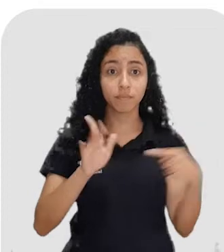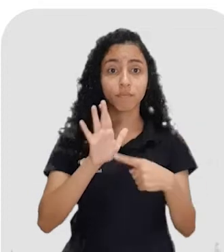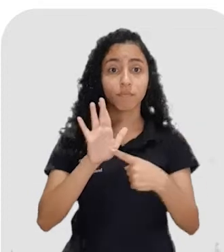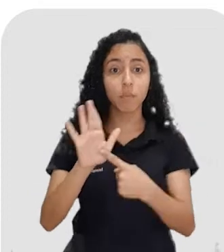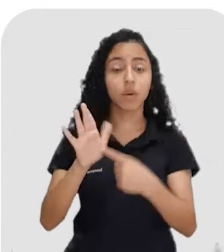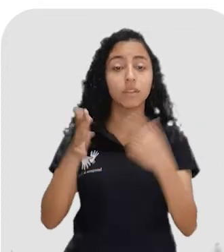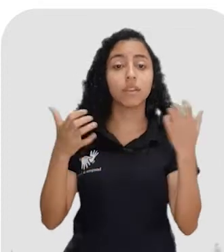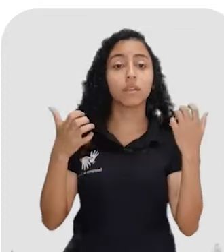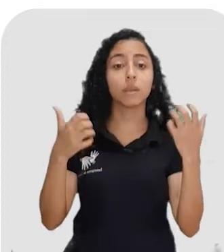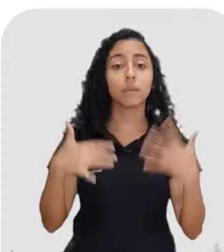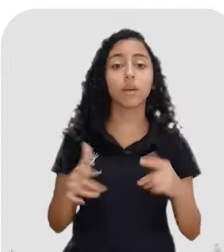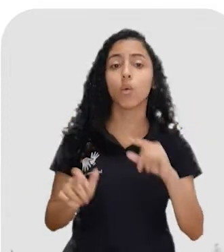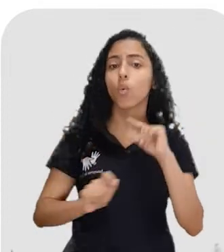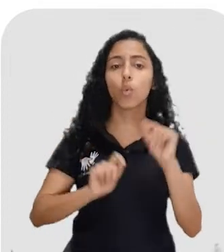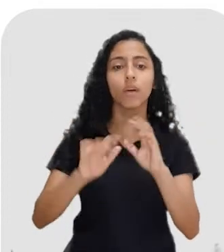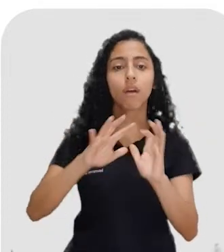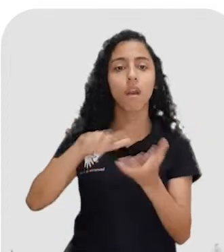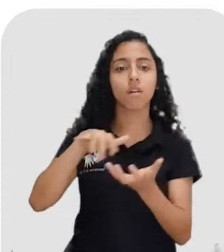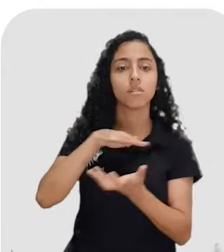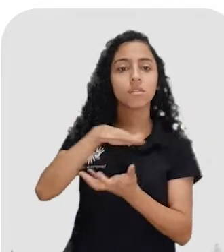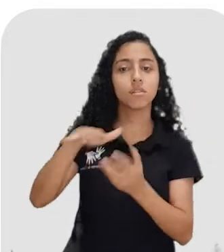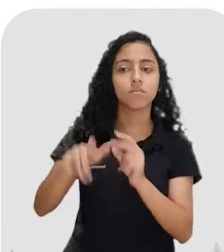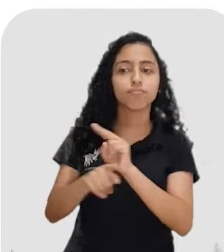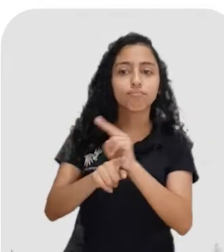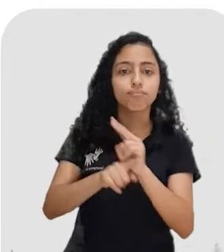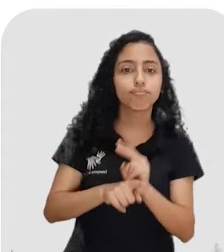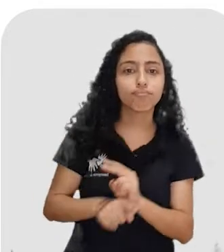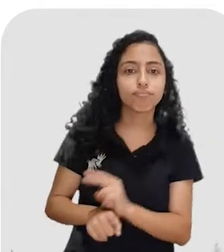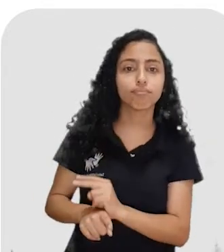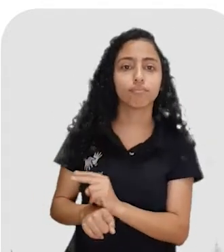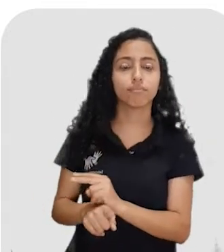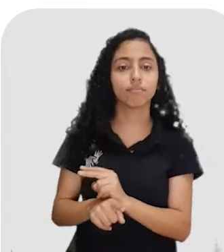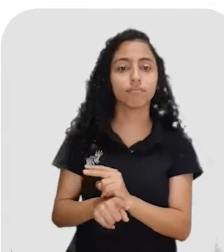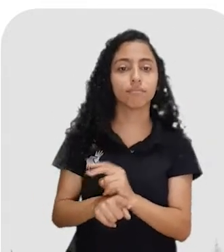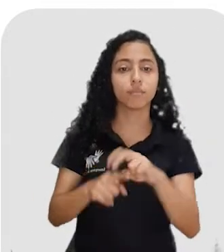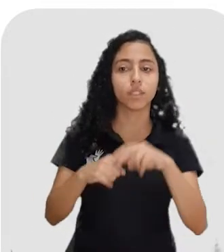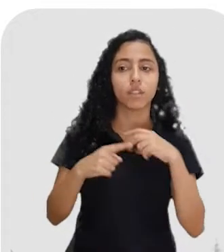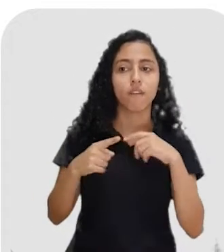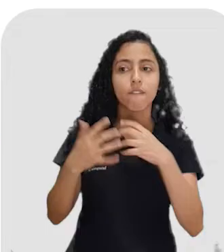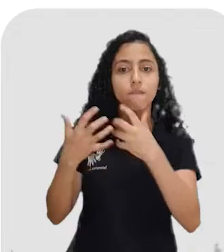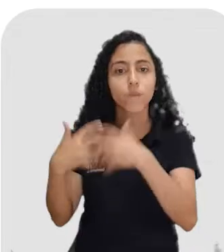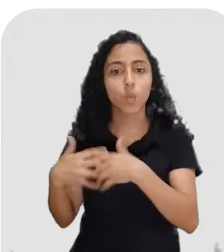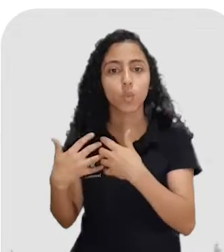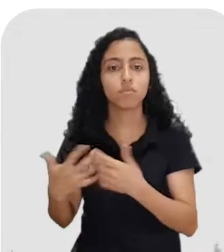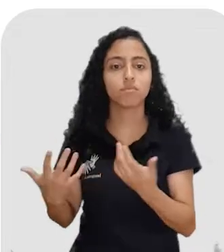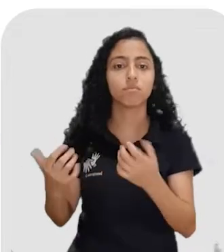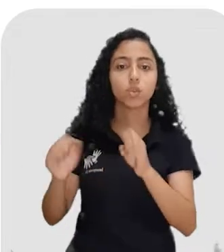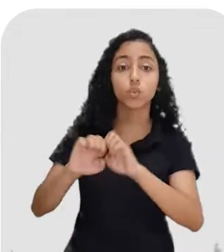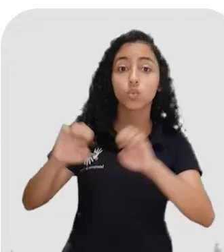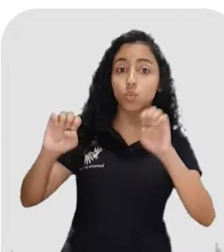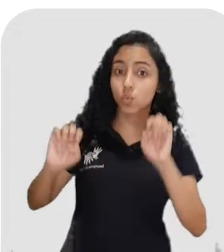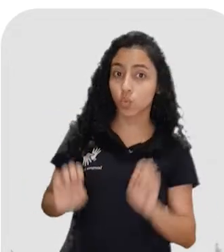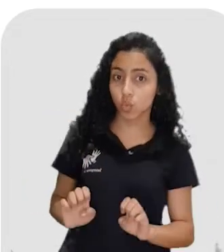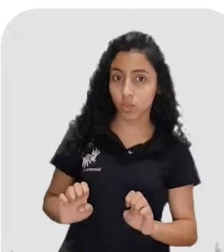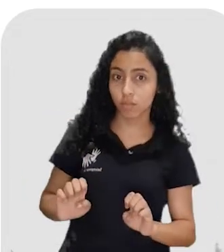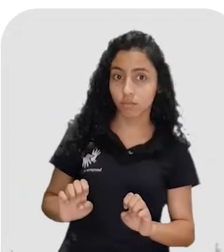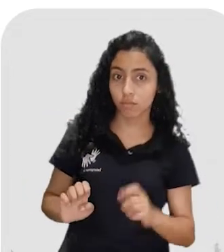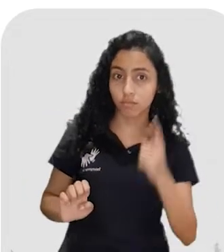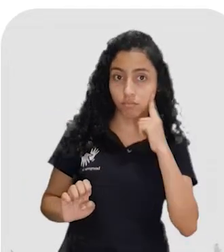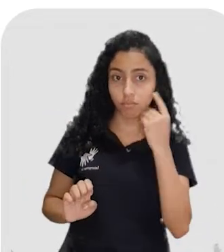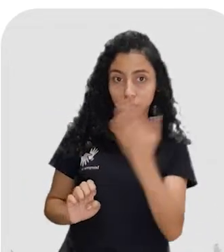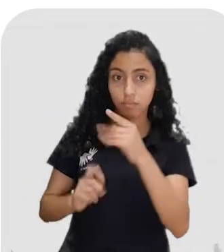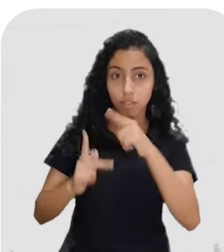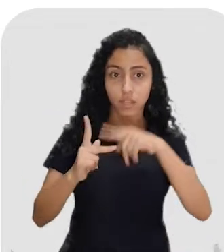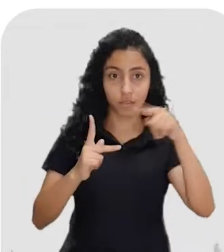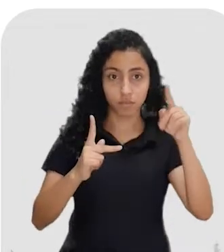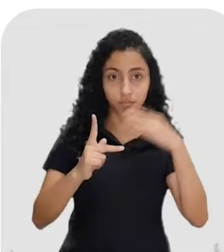ele mostra para a gente, então, o que é um ecossistema conservado, né, do ponto de vista da sua função e da